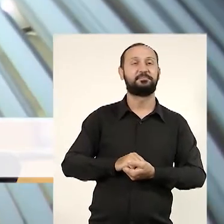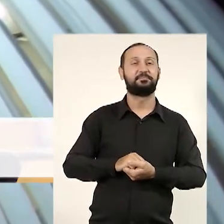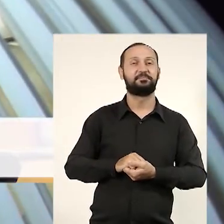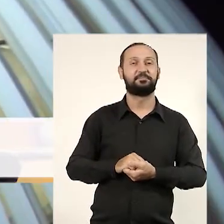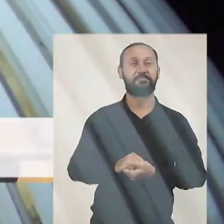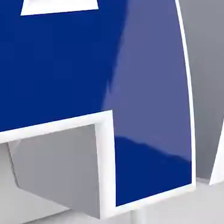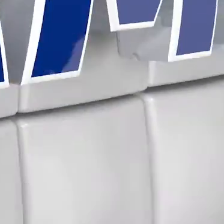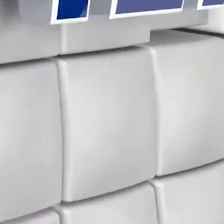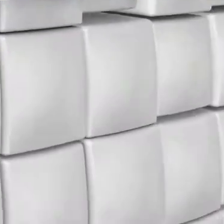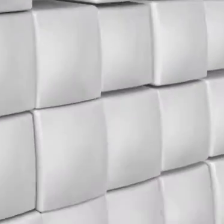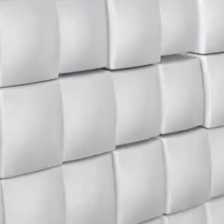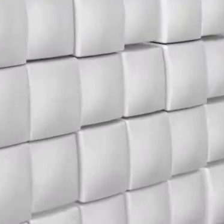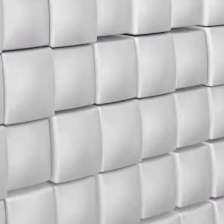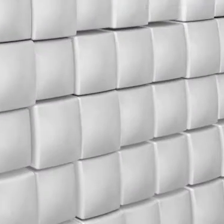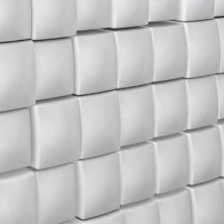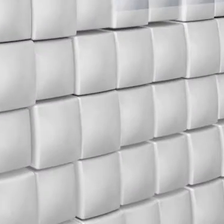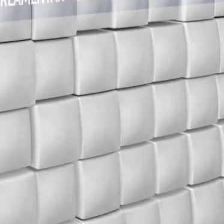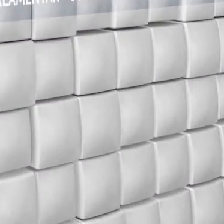perca!